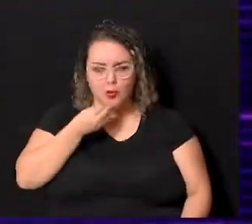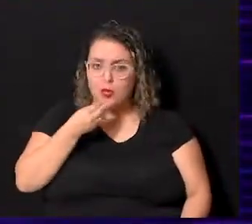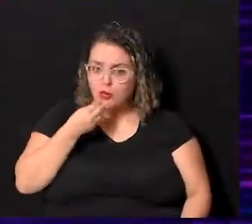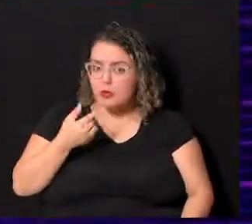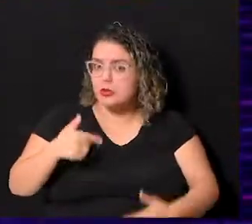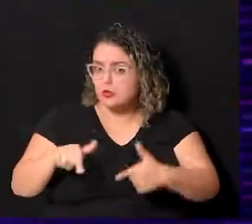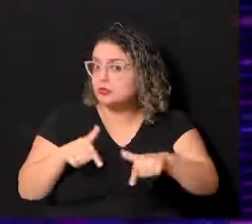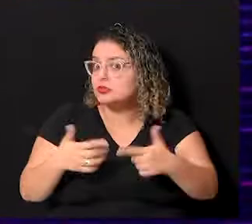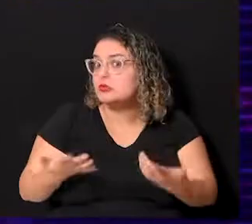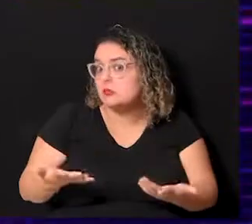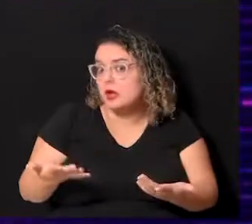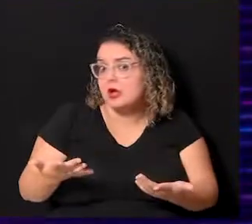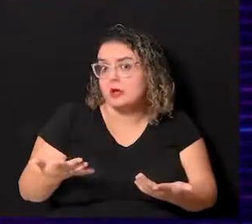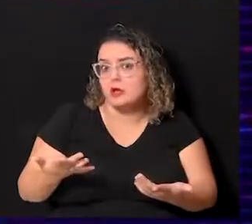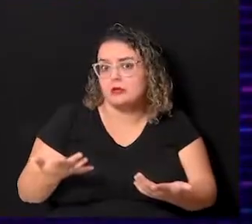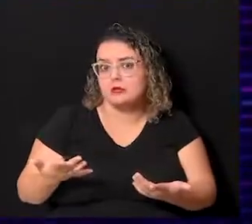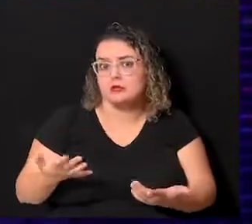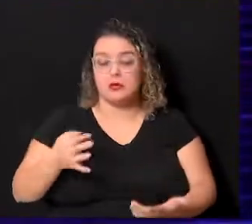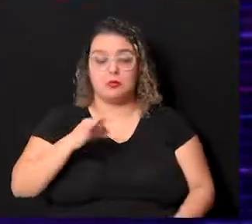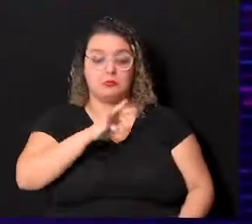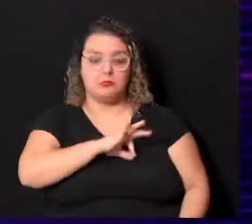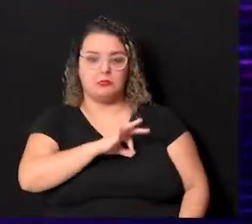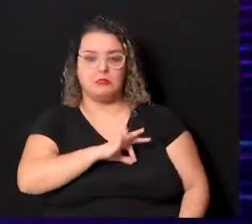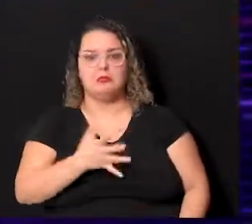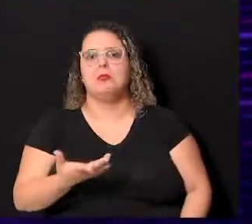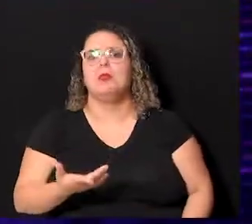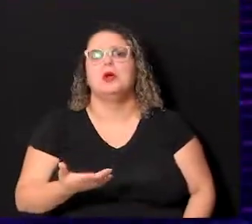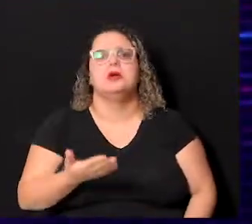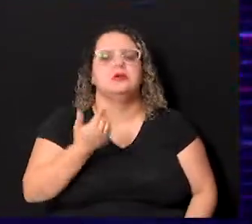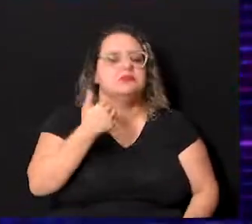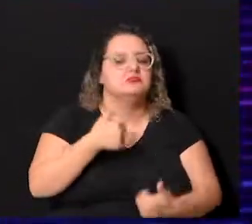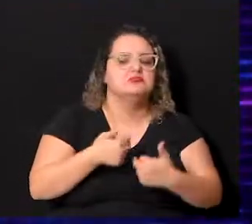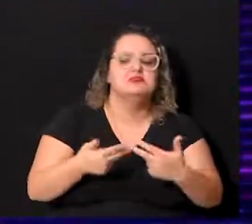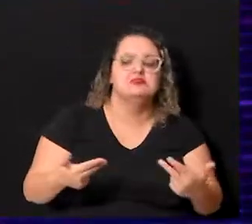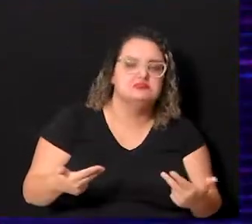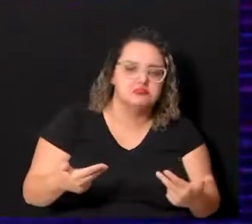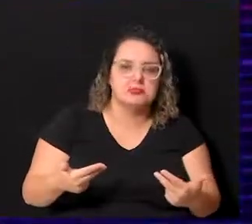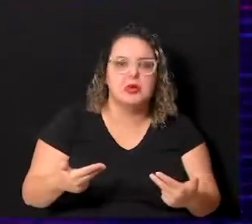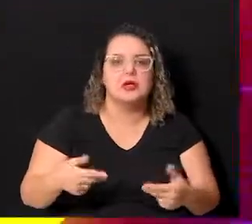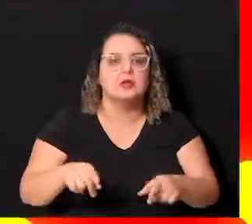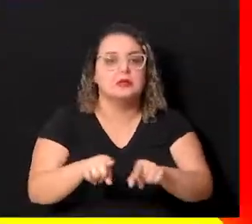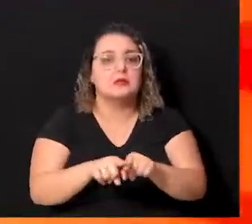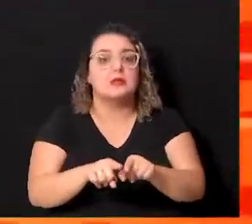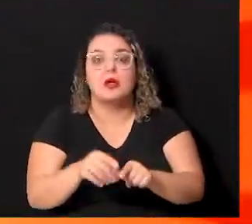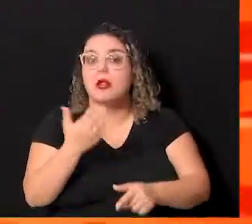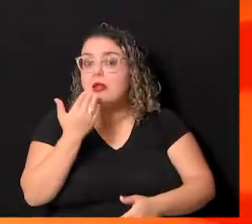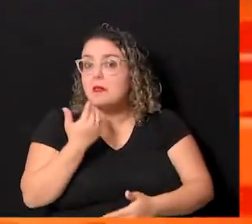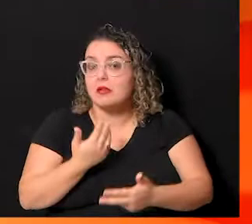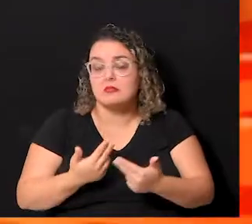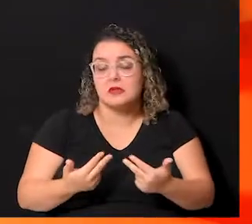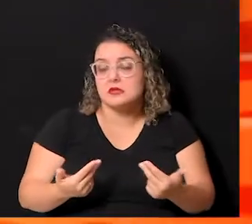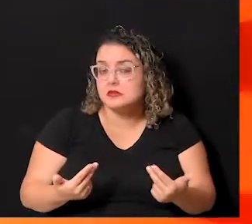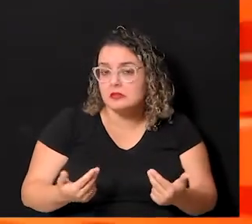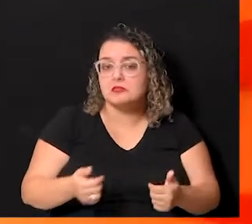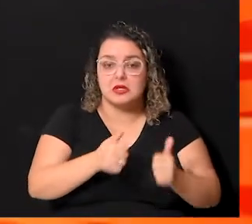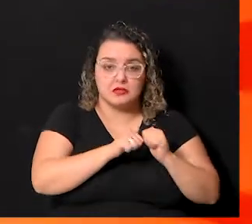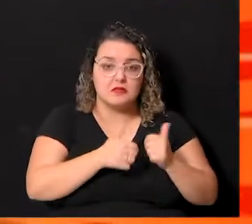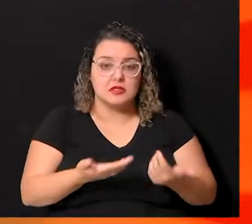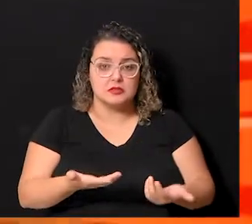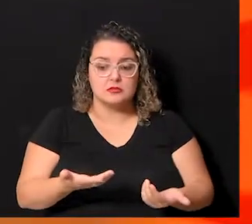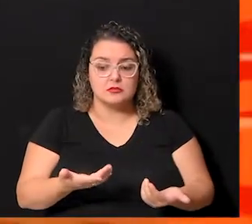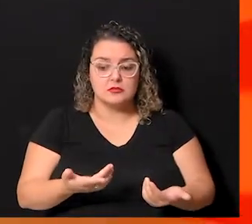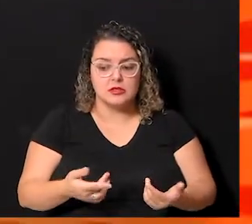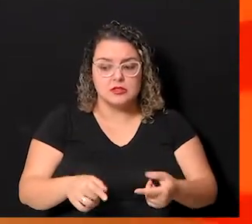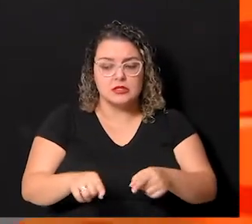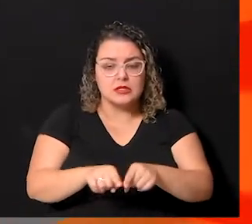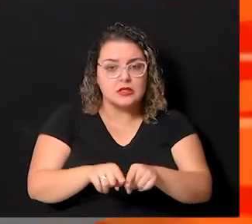ótima oportunidade de emprego, né? 20 mil reais, mais vale transporte e alimentação, condições de trabalho ideais, mas ao mesmo tempo ele